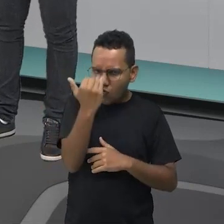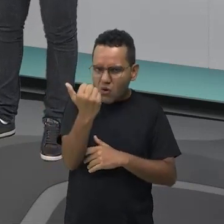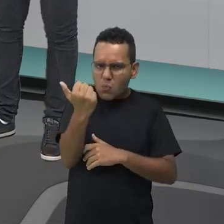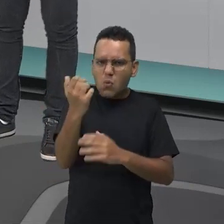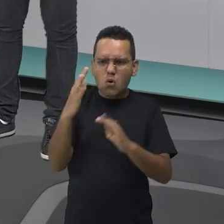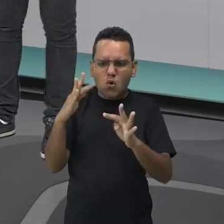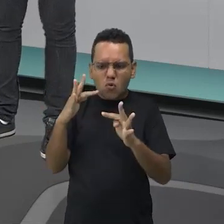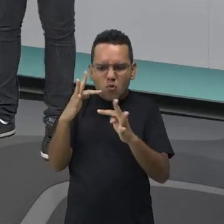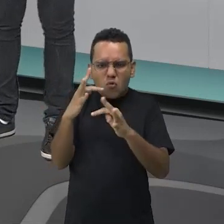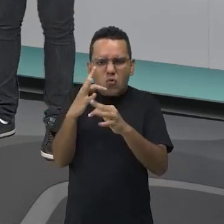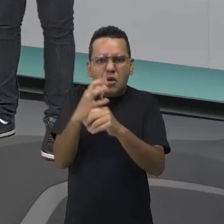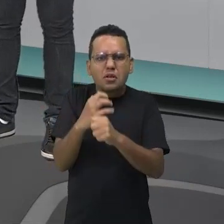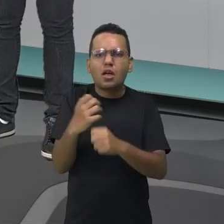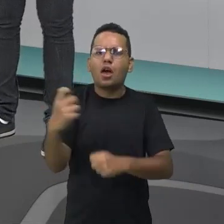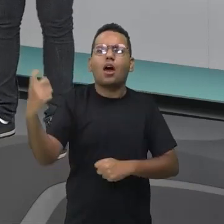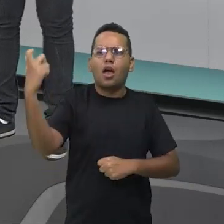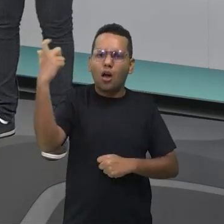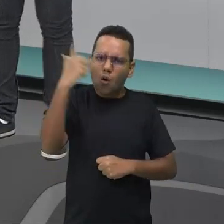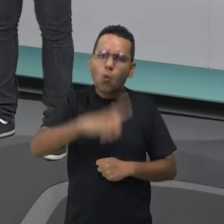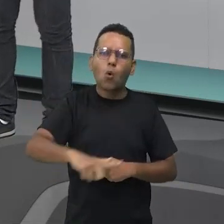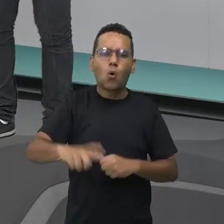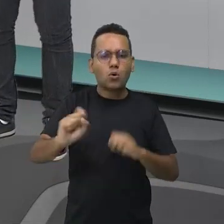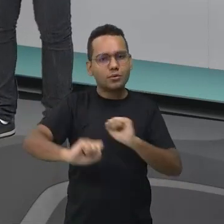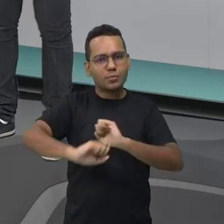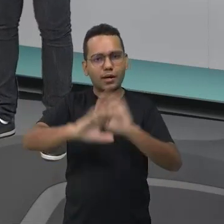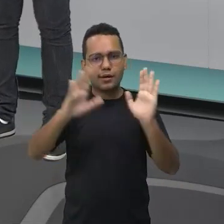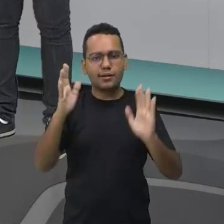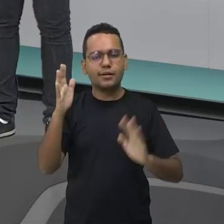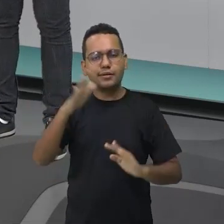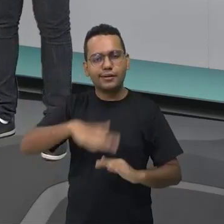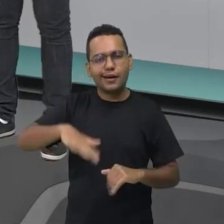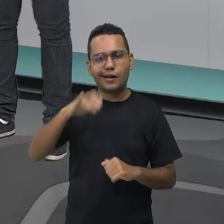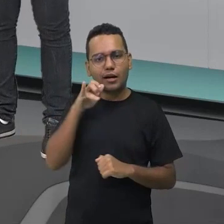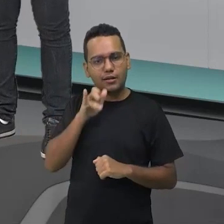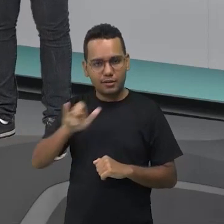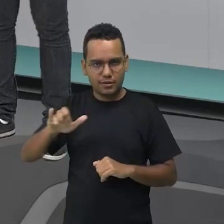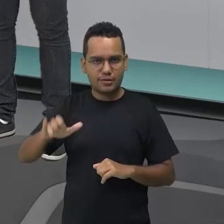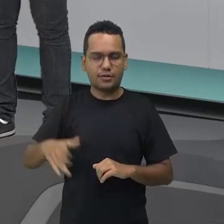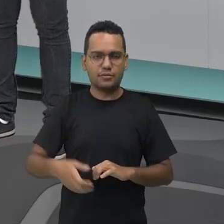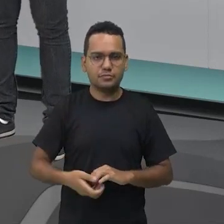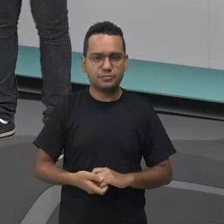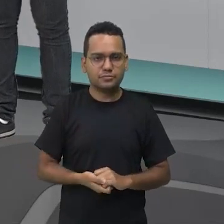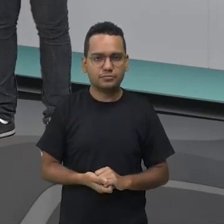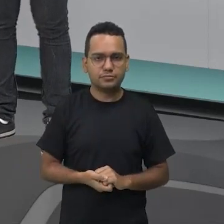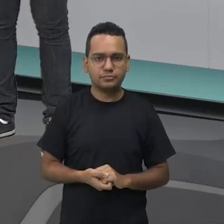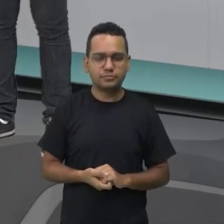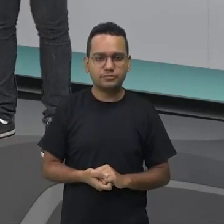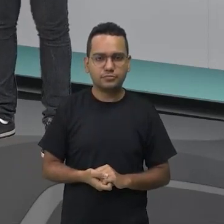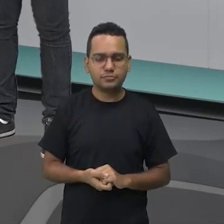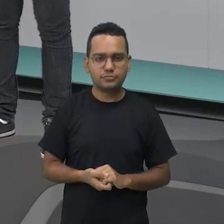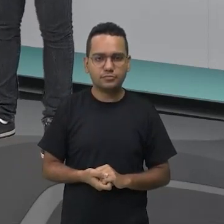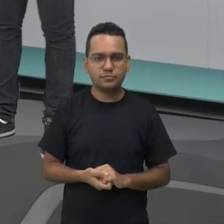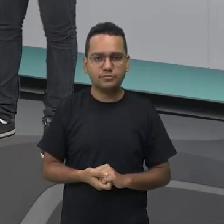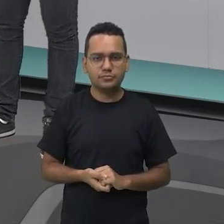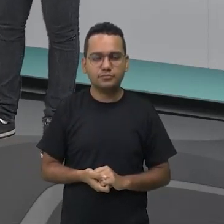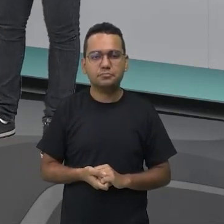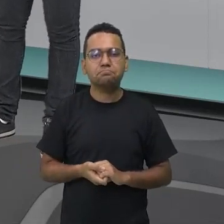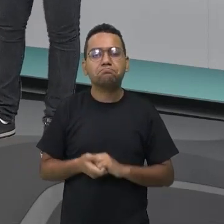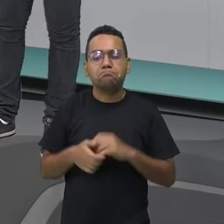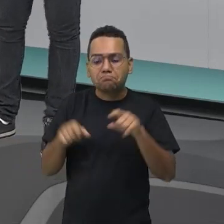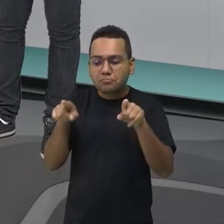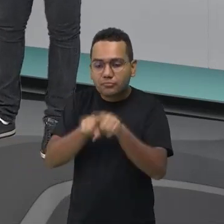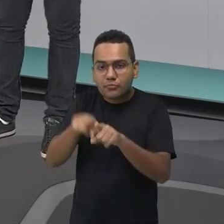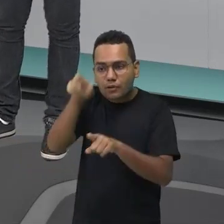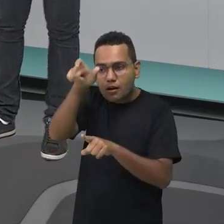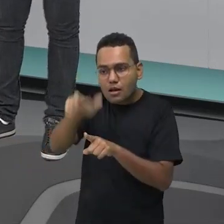por ser um físico, ele compreende bem as questões que se relacionam com a eletricidade. Observem também que é uma pessoa